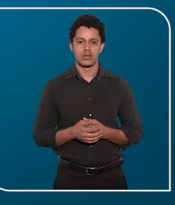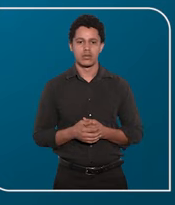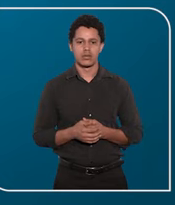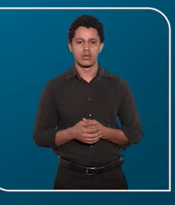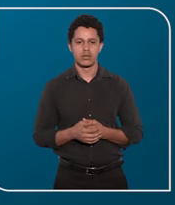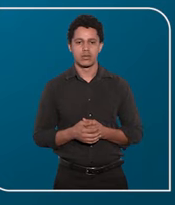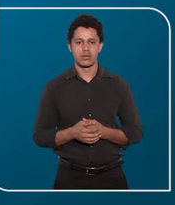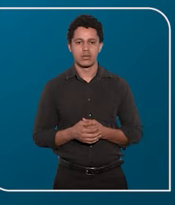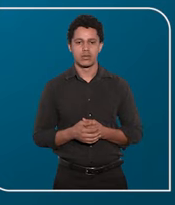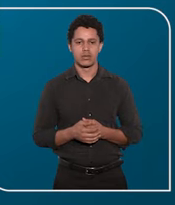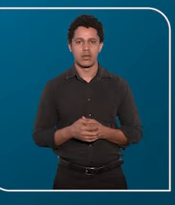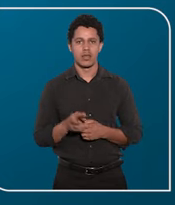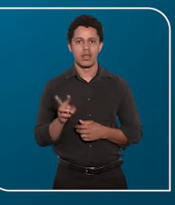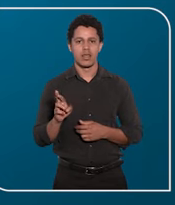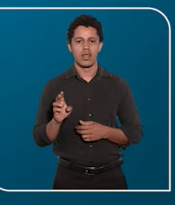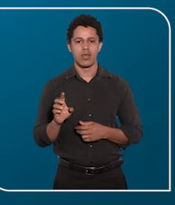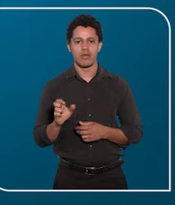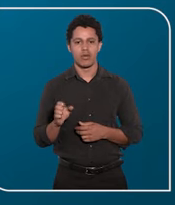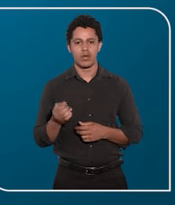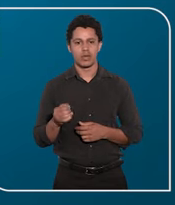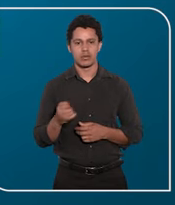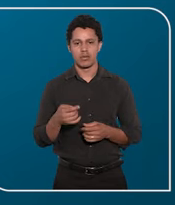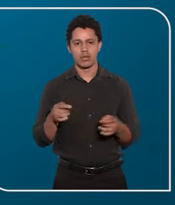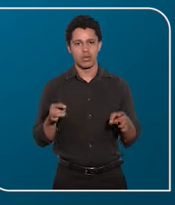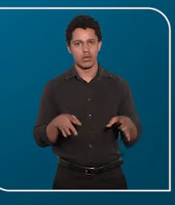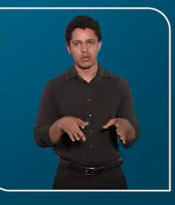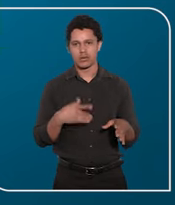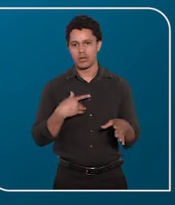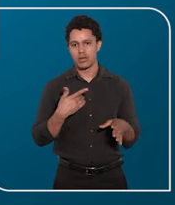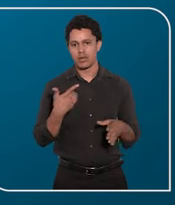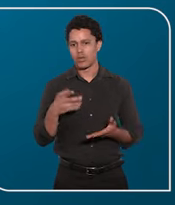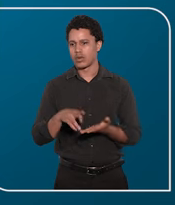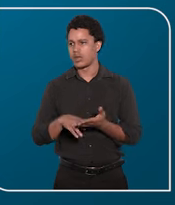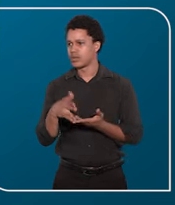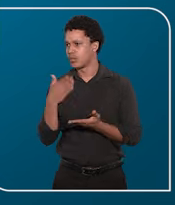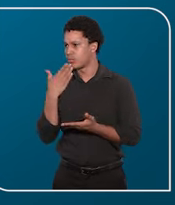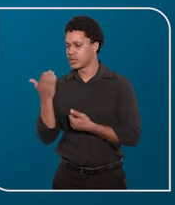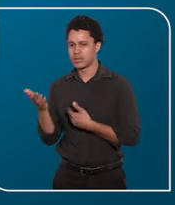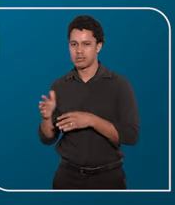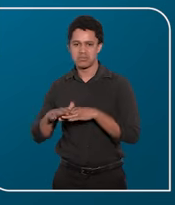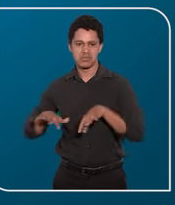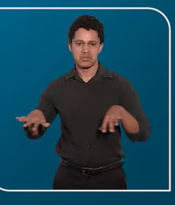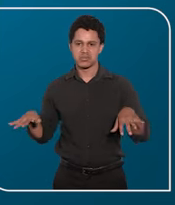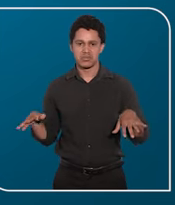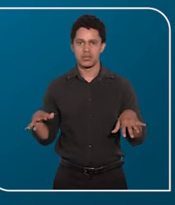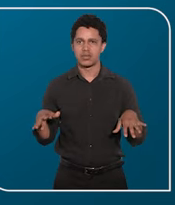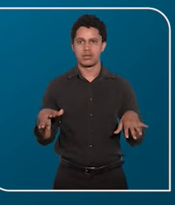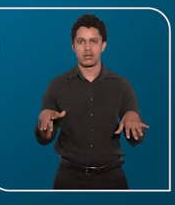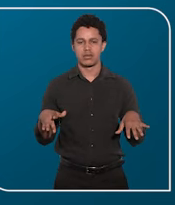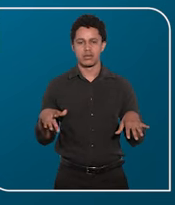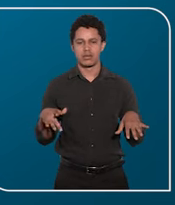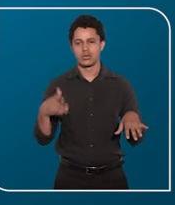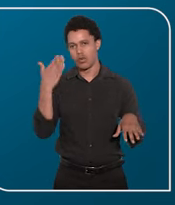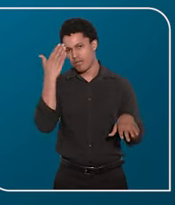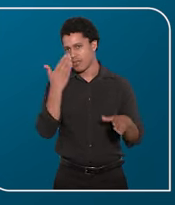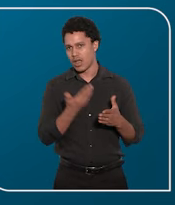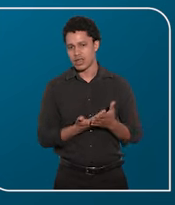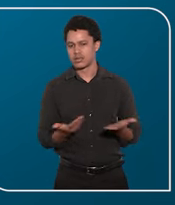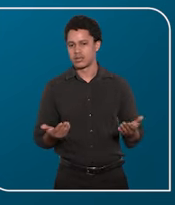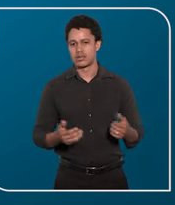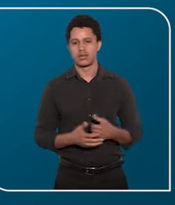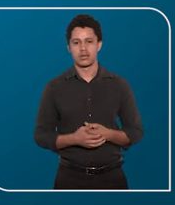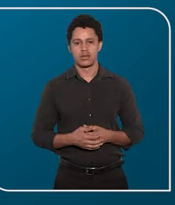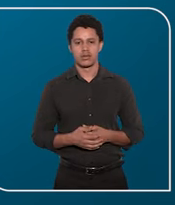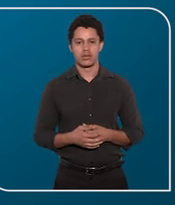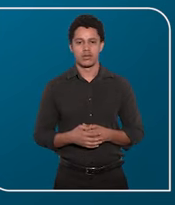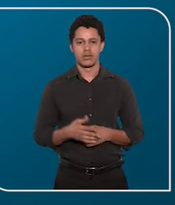haver a revogação de poderes ou a renúncia. O cliente pode, a qualquer momento, porque a relação cliente-advogado é uma relação de confiança, Não, o cliente pode